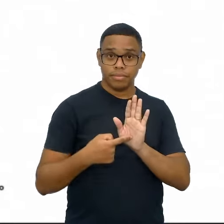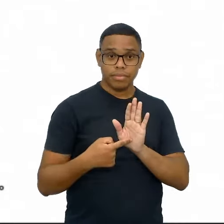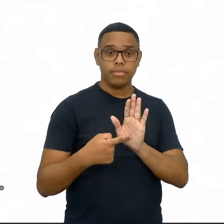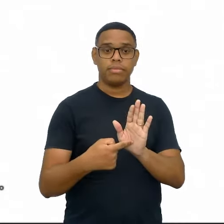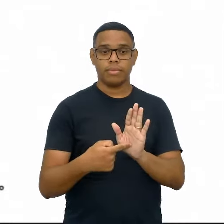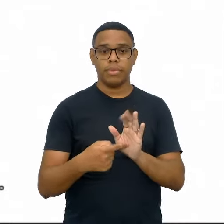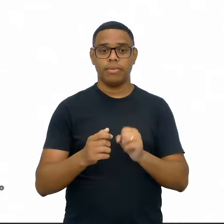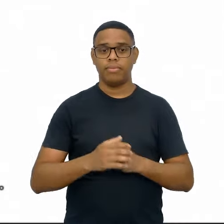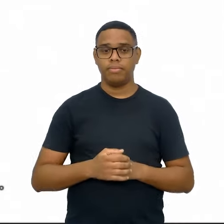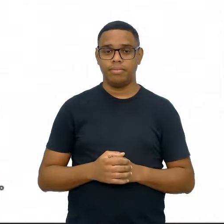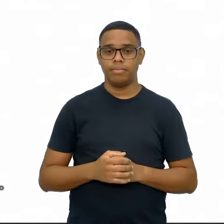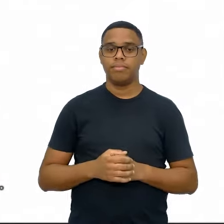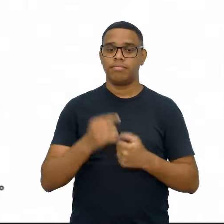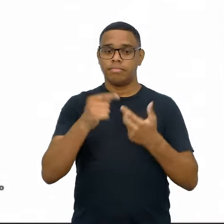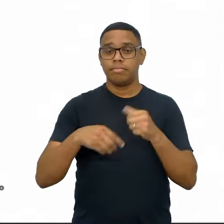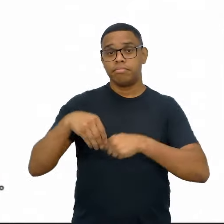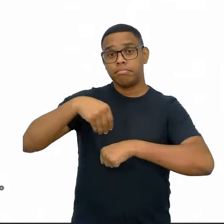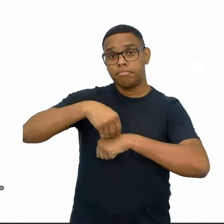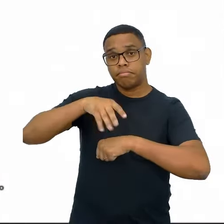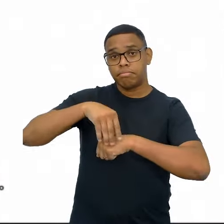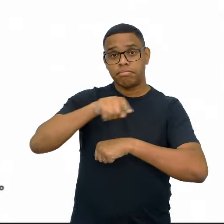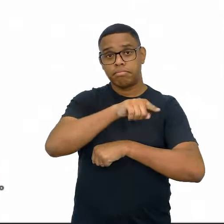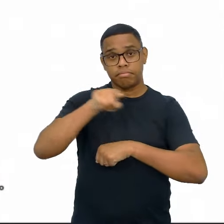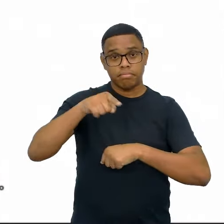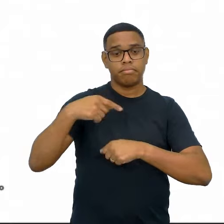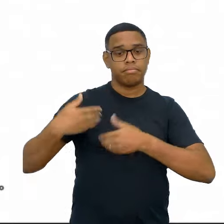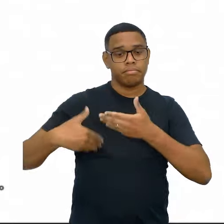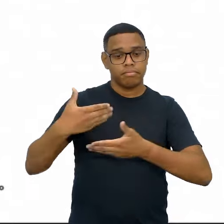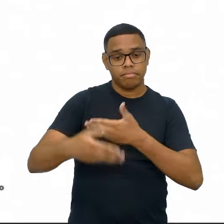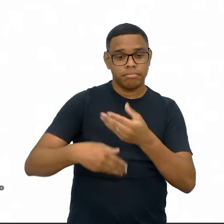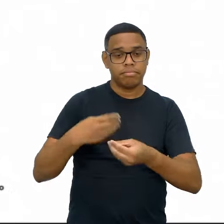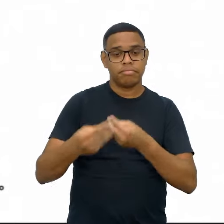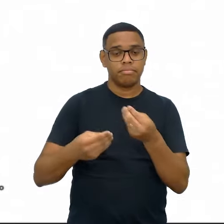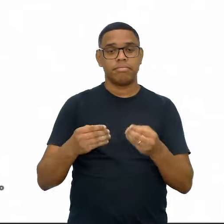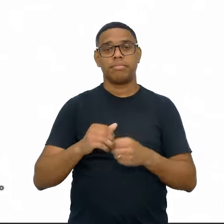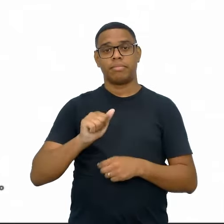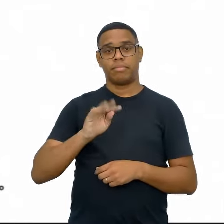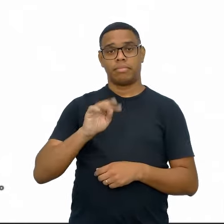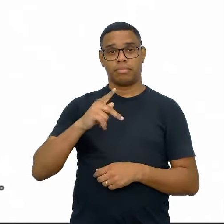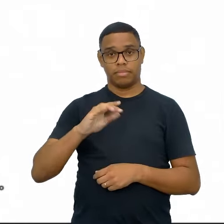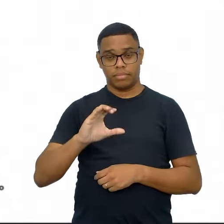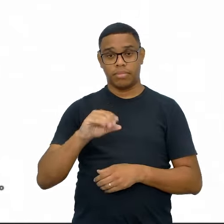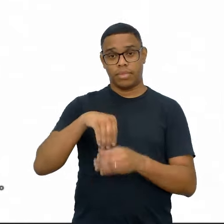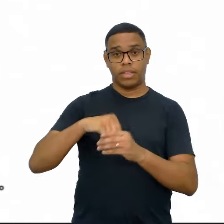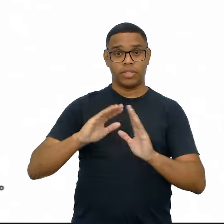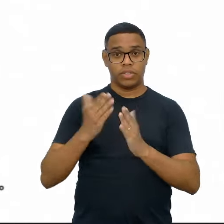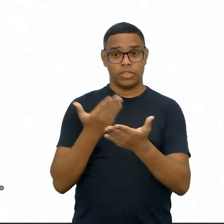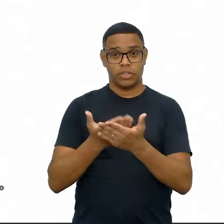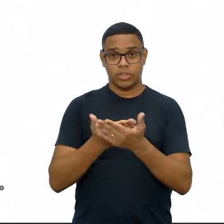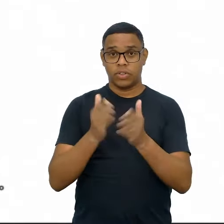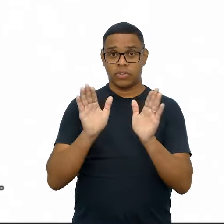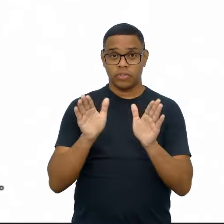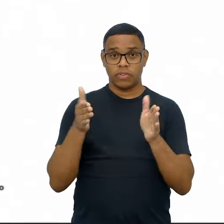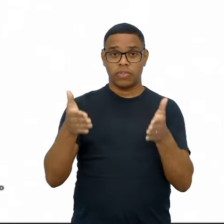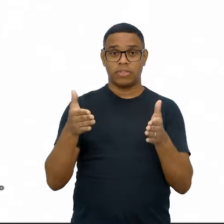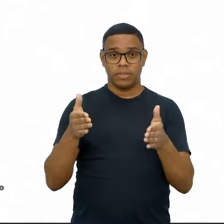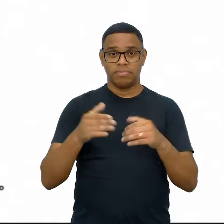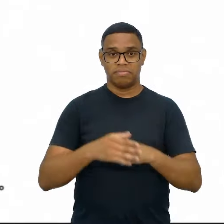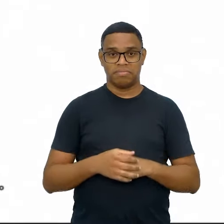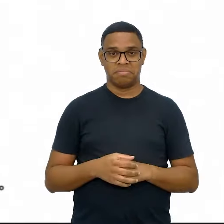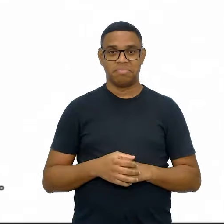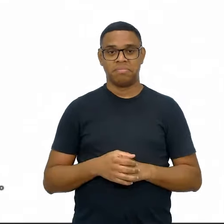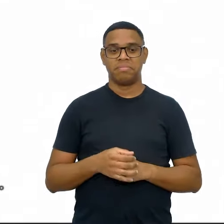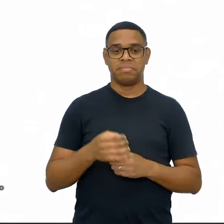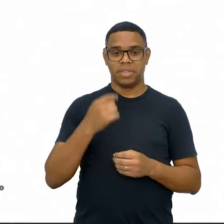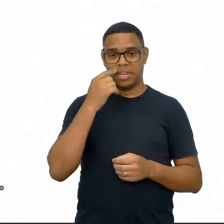apresentar algumas sugestões, né, para o desdobramento na TPC na escola, né, tendo como foco, né, o nosso foco da